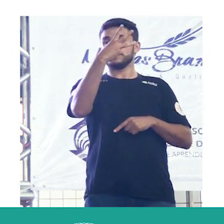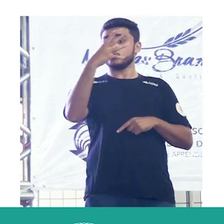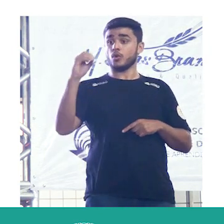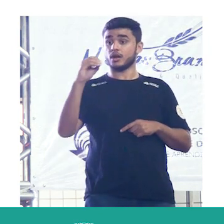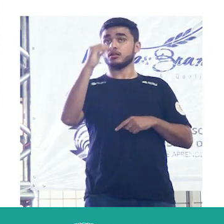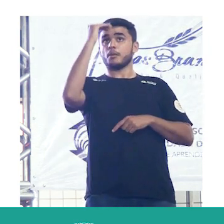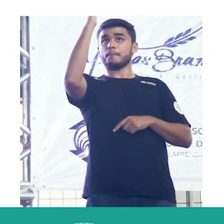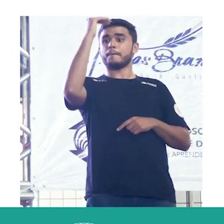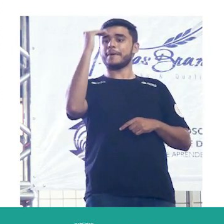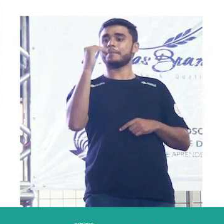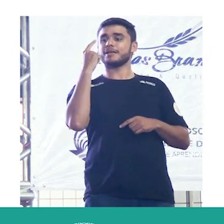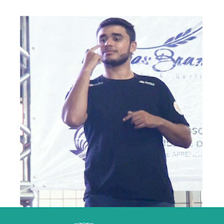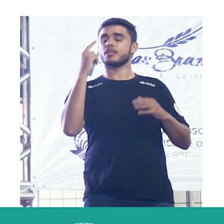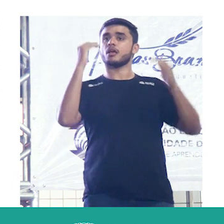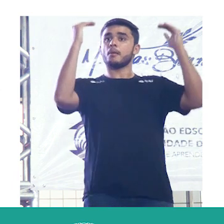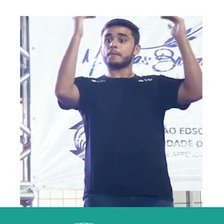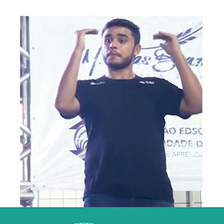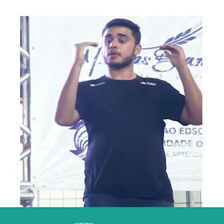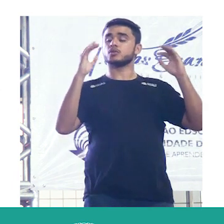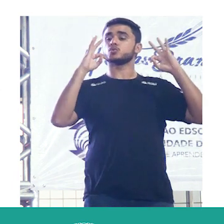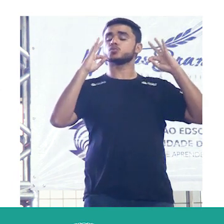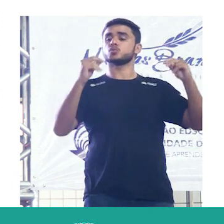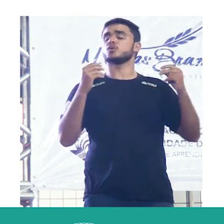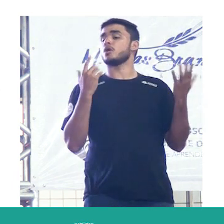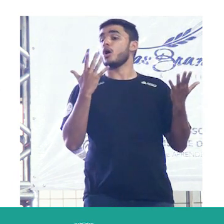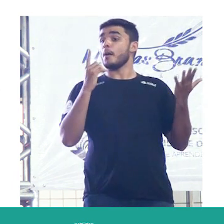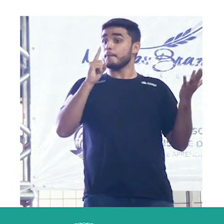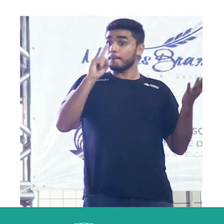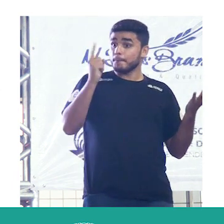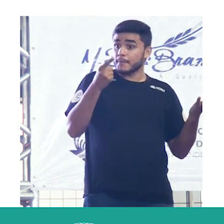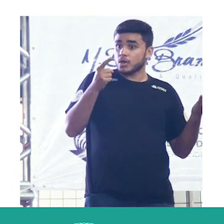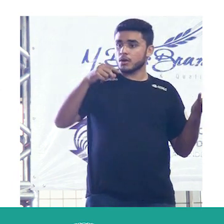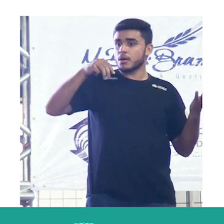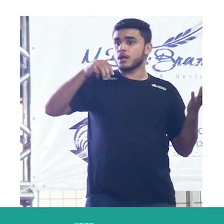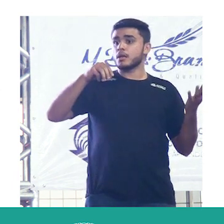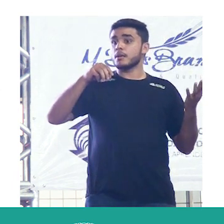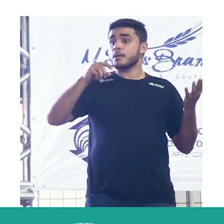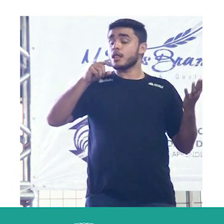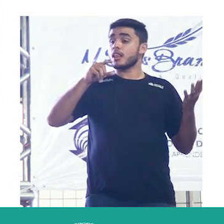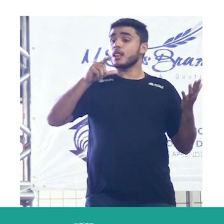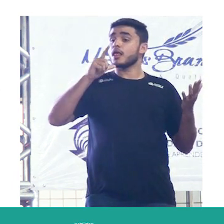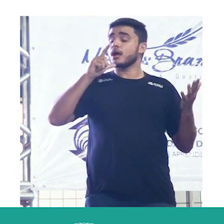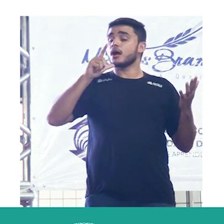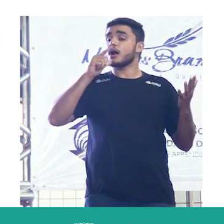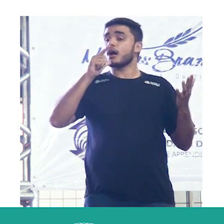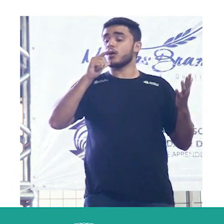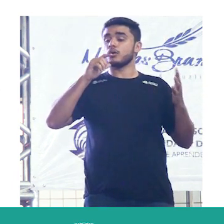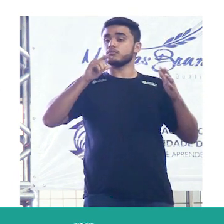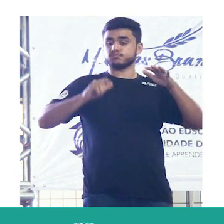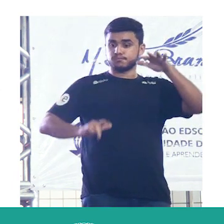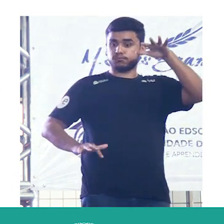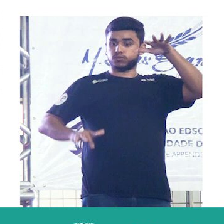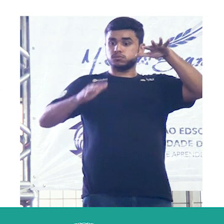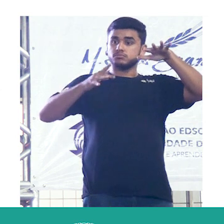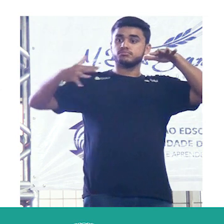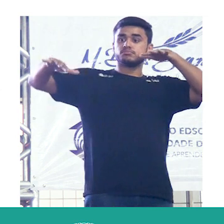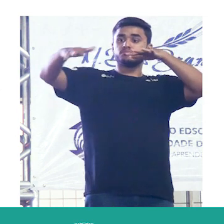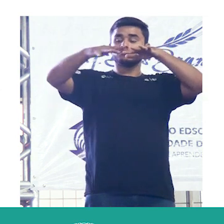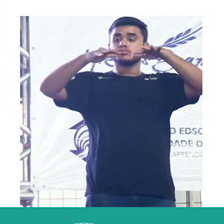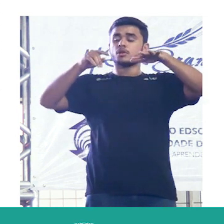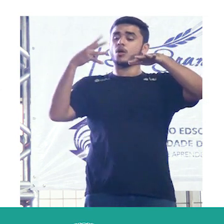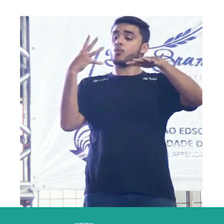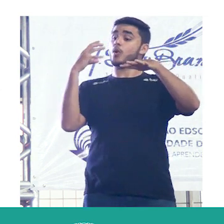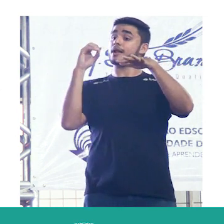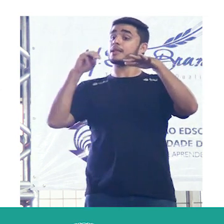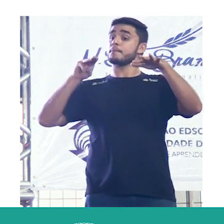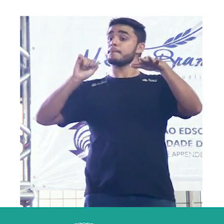40. Considerando que 1000 litros da água de um rio possuem 45 gramas de partículas em suspensão, a quantidade